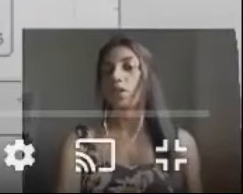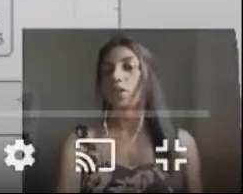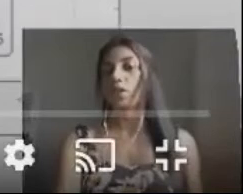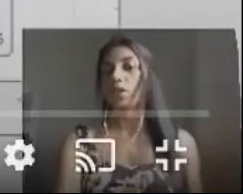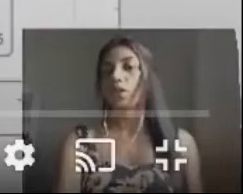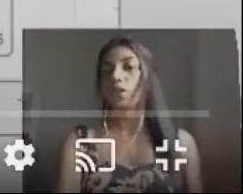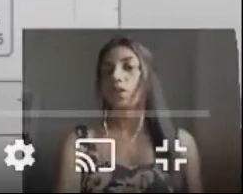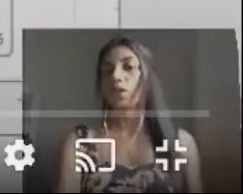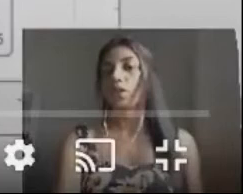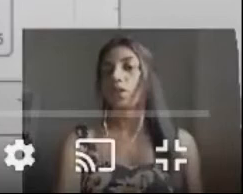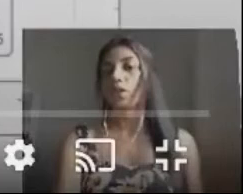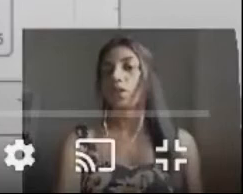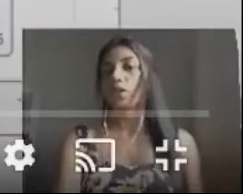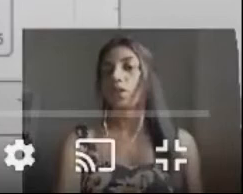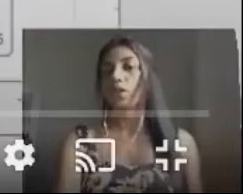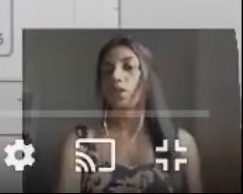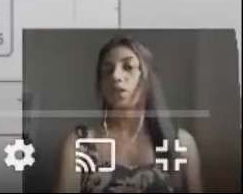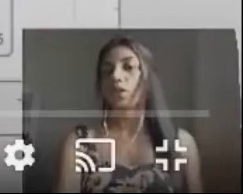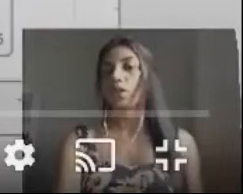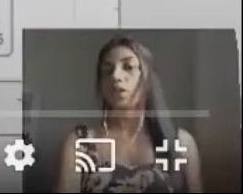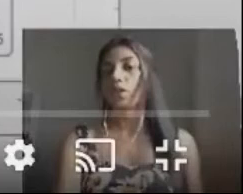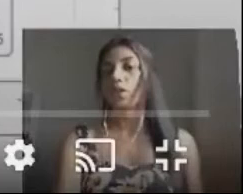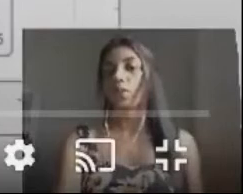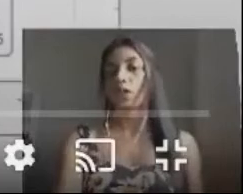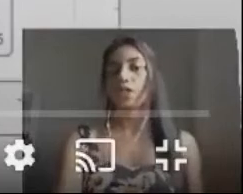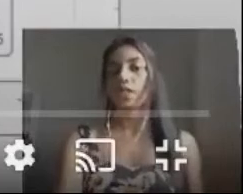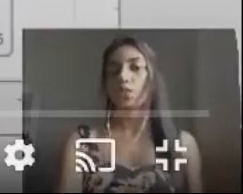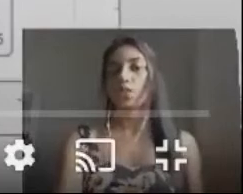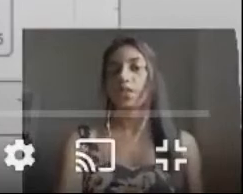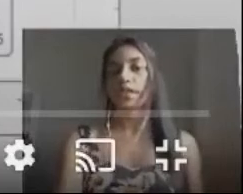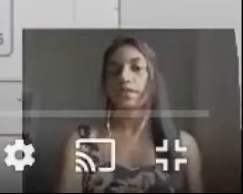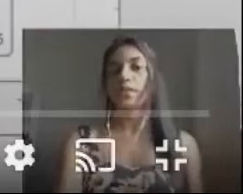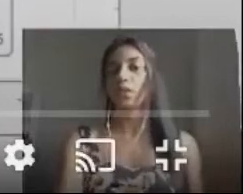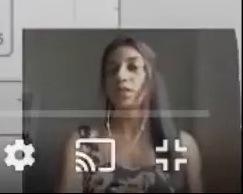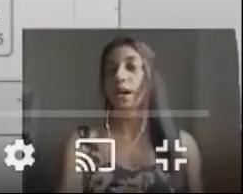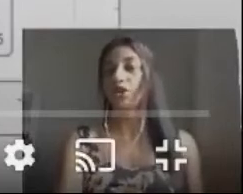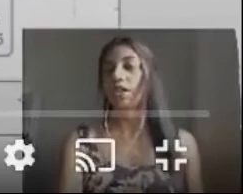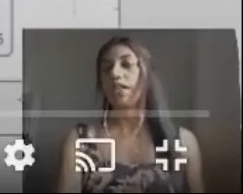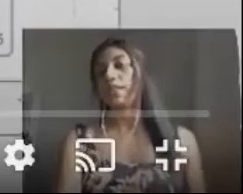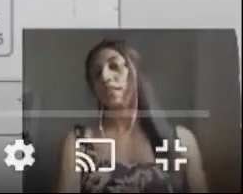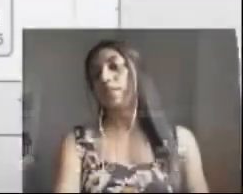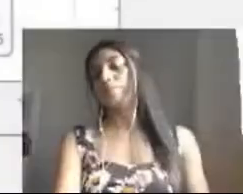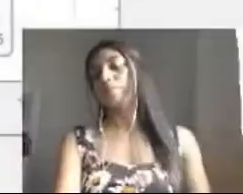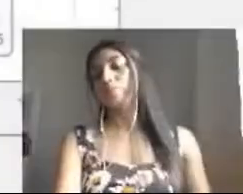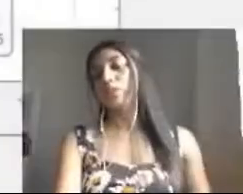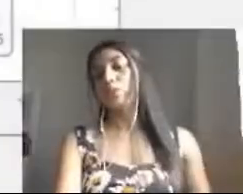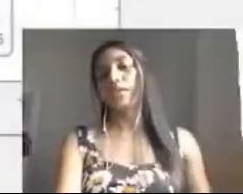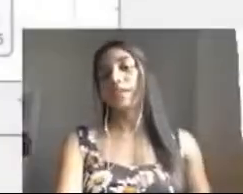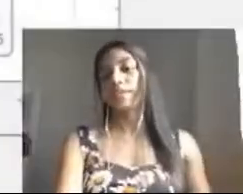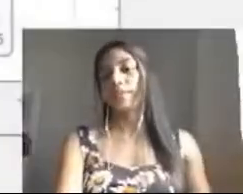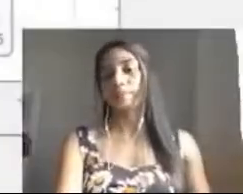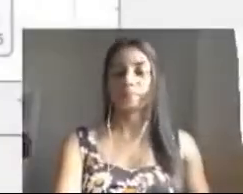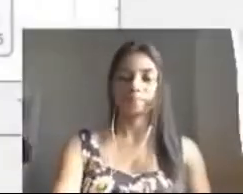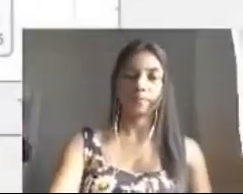gente consegue ver todos os números aqui para acompanhar o que ela diz. realmente aqui, né, o I3 aqui não tem como fazer parte do